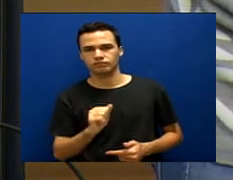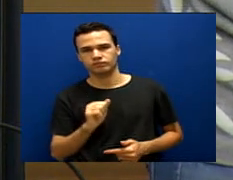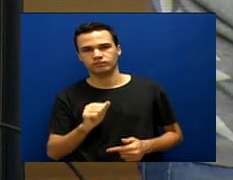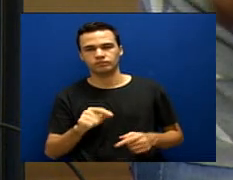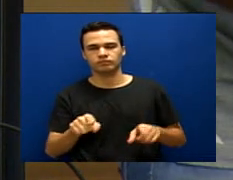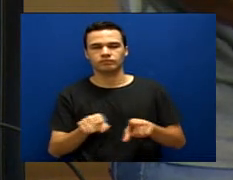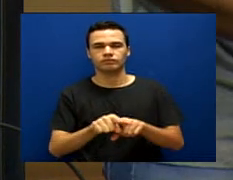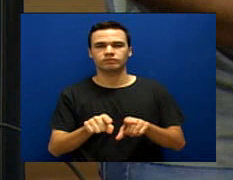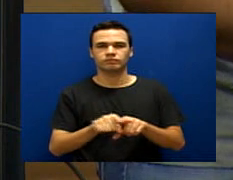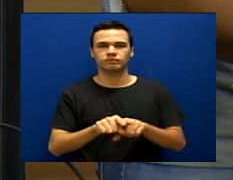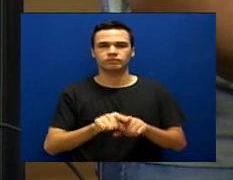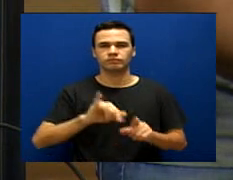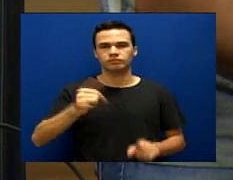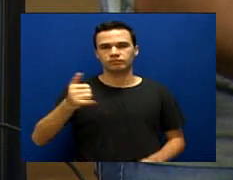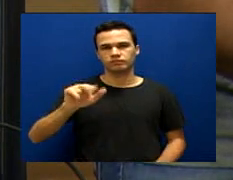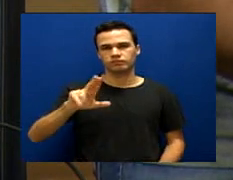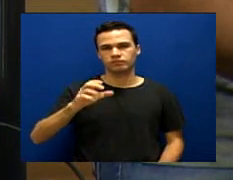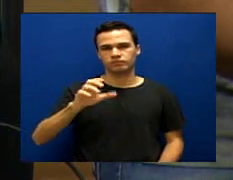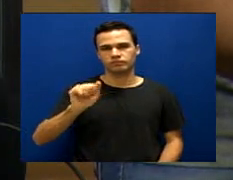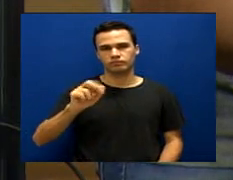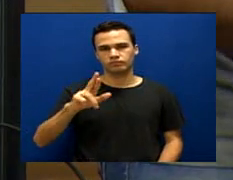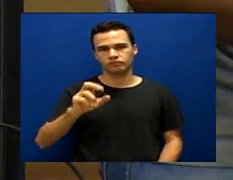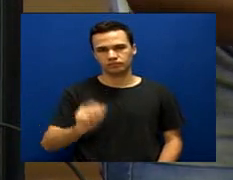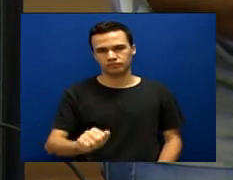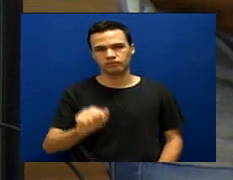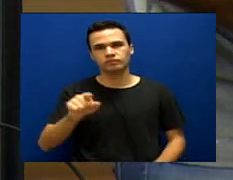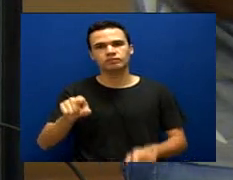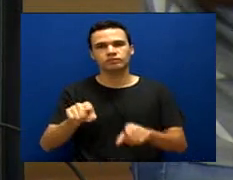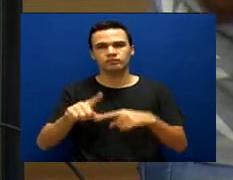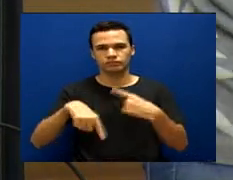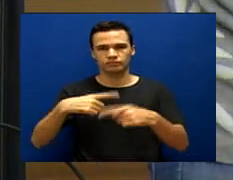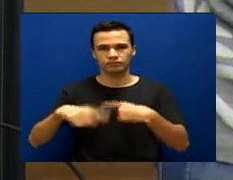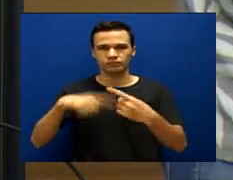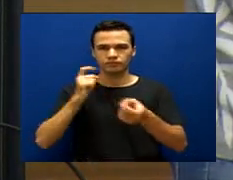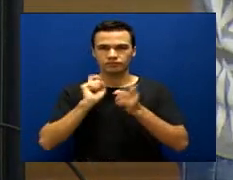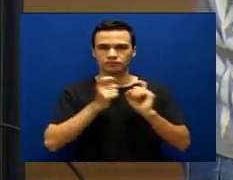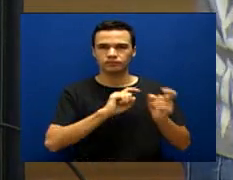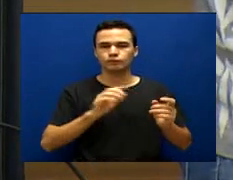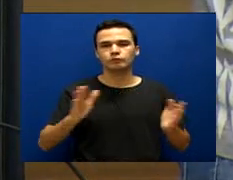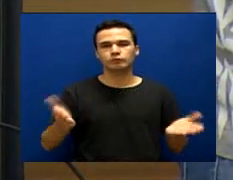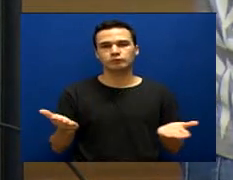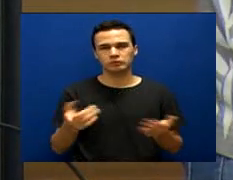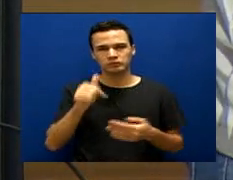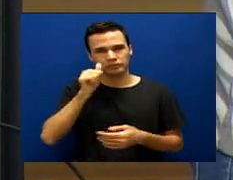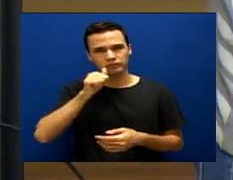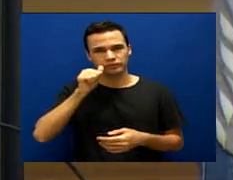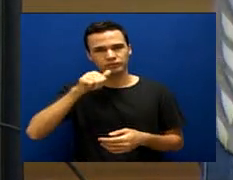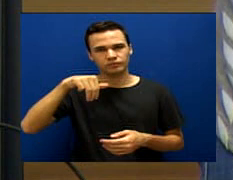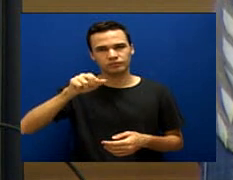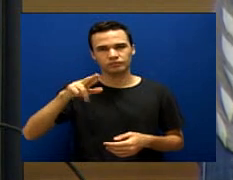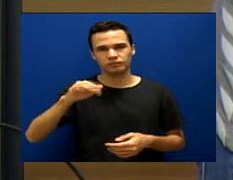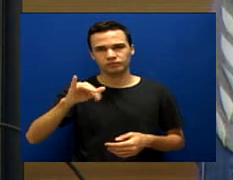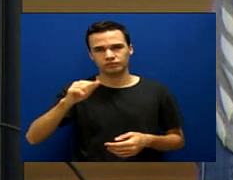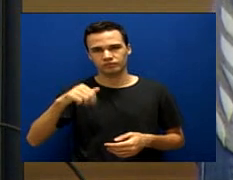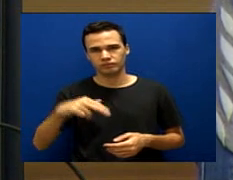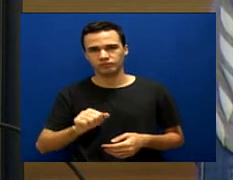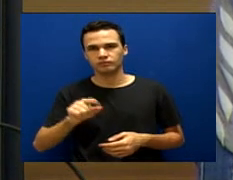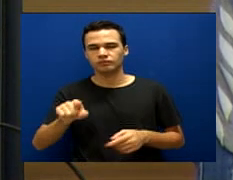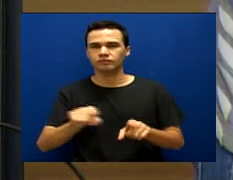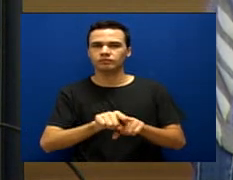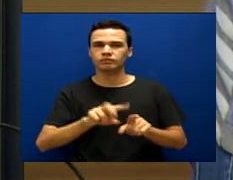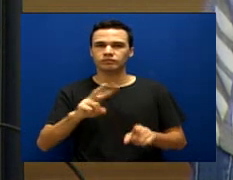a Jussara também depois na reunião no gabinete, mas a Mariana me recordo com o vereador